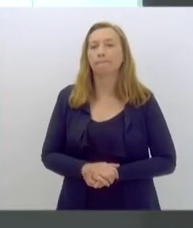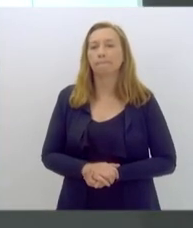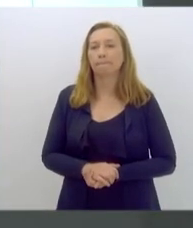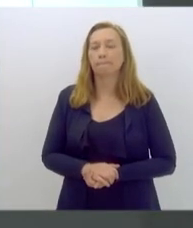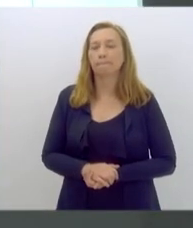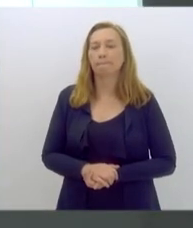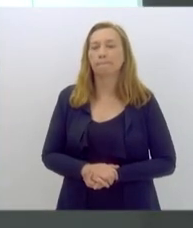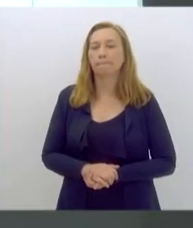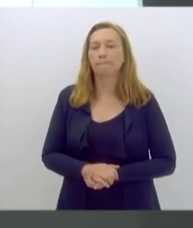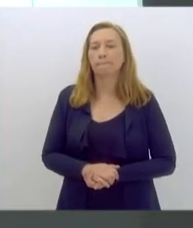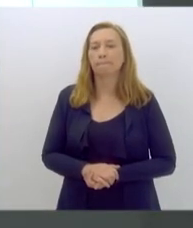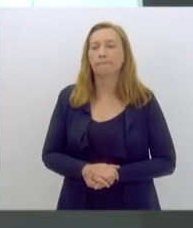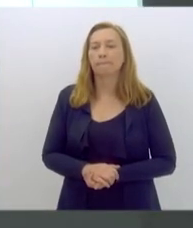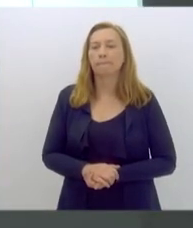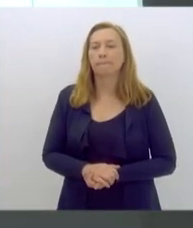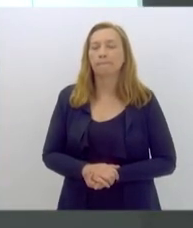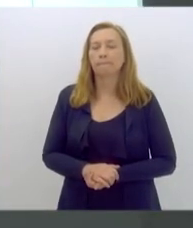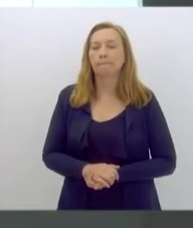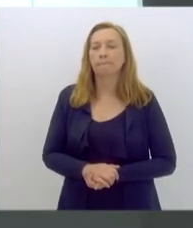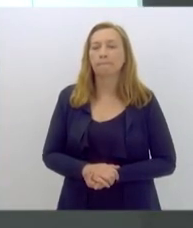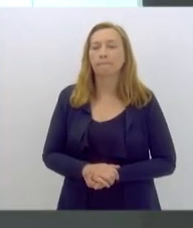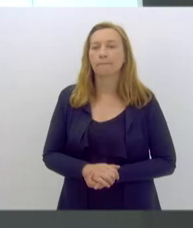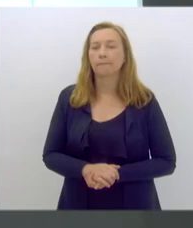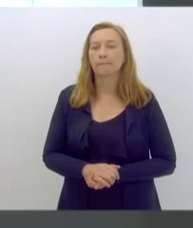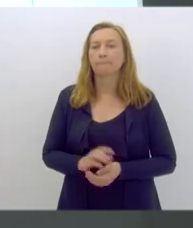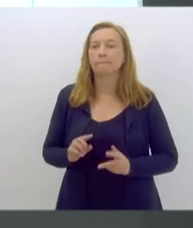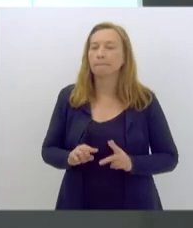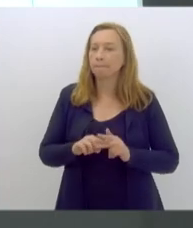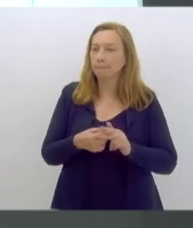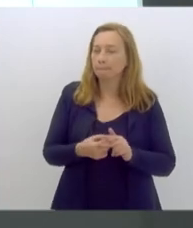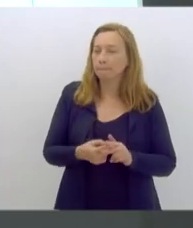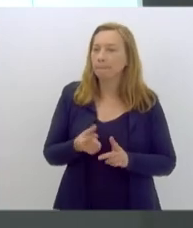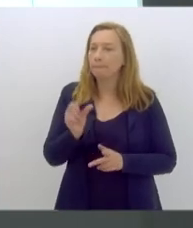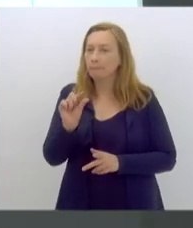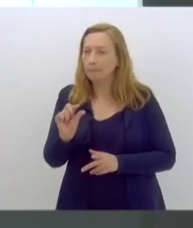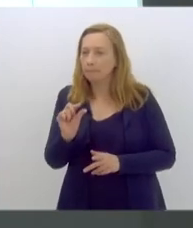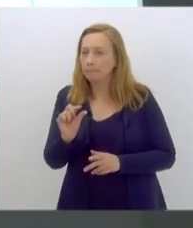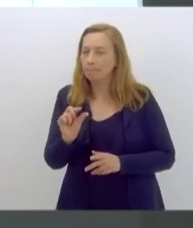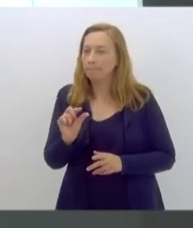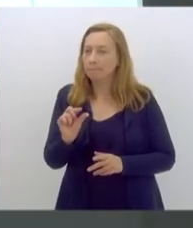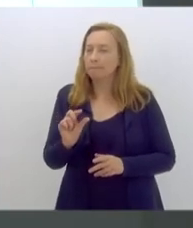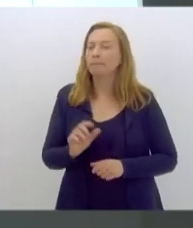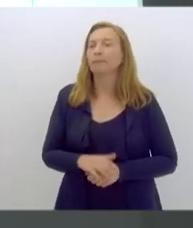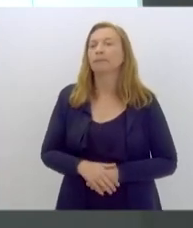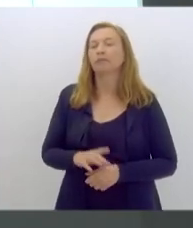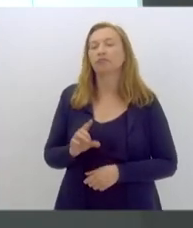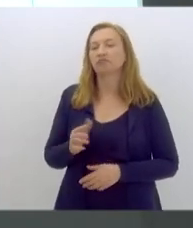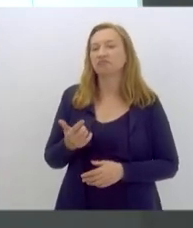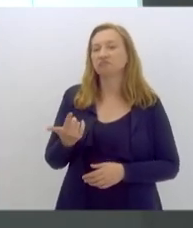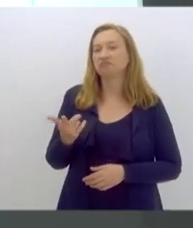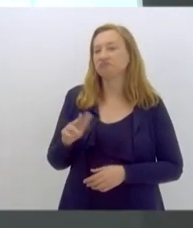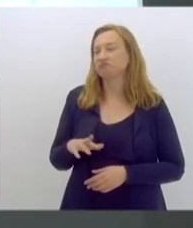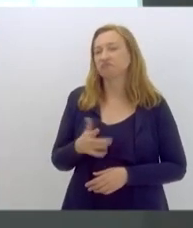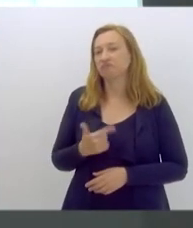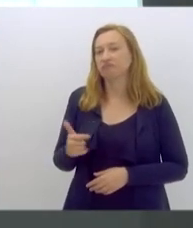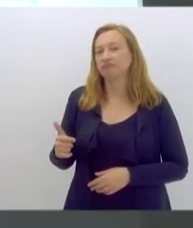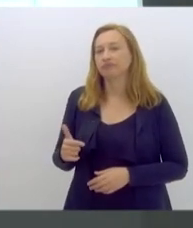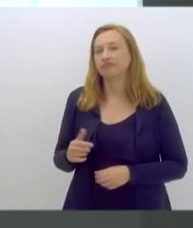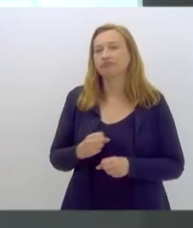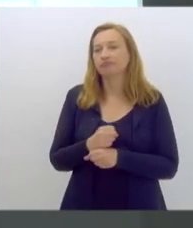gente tem uma ou uma manutenção ou uma pequena elevação não há tanta diferença para